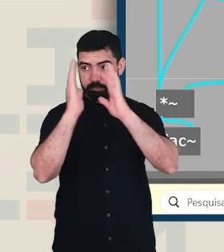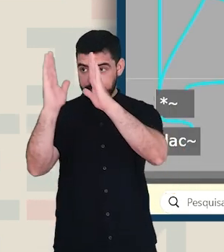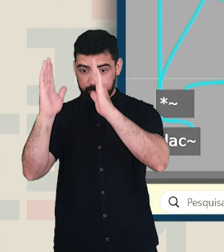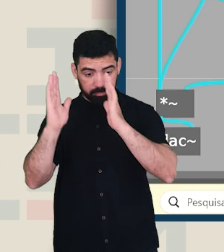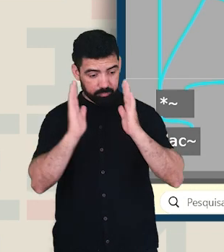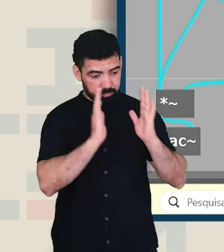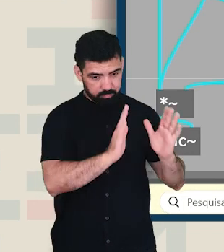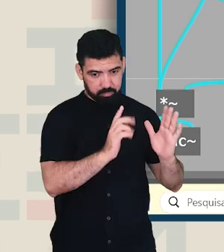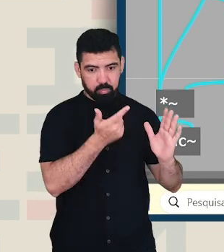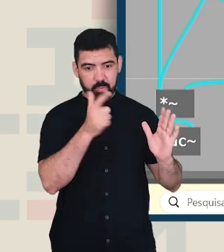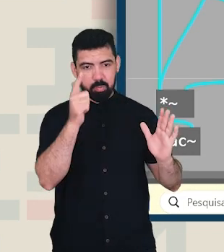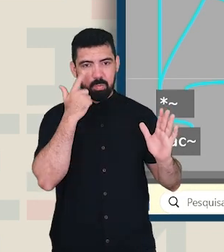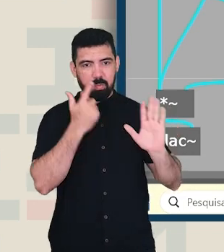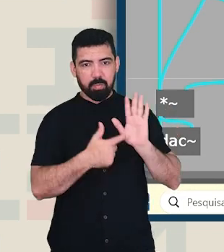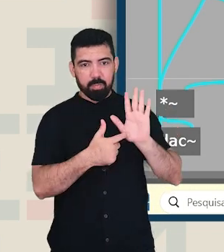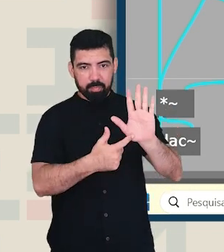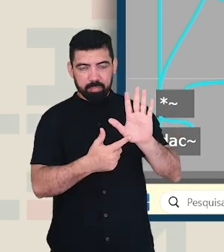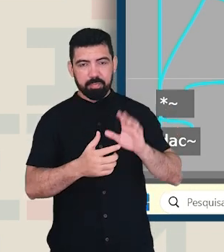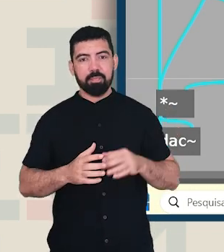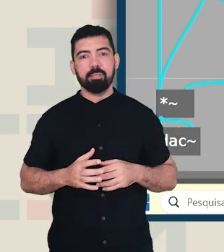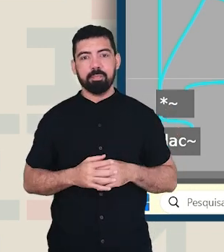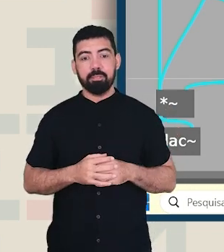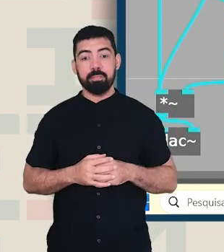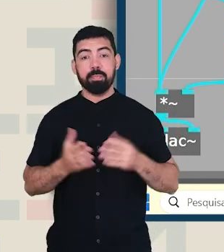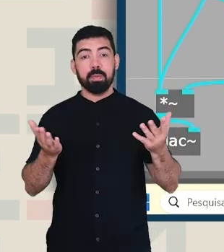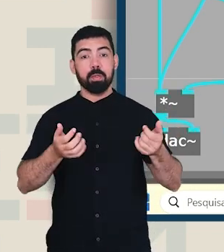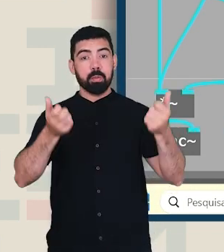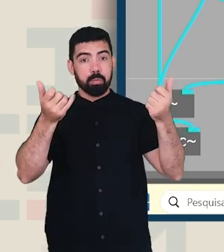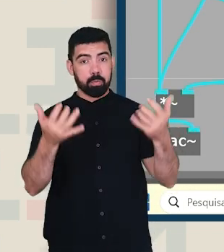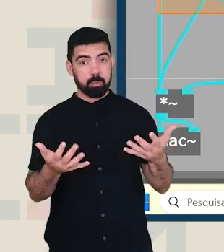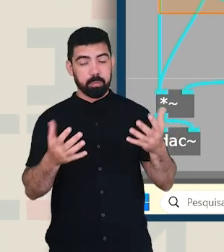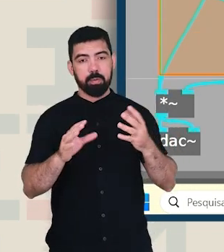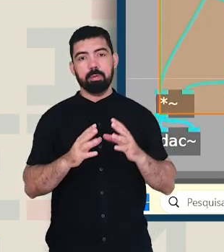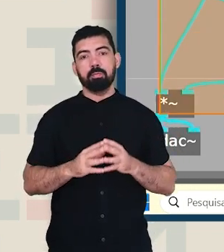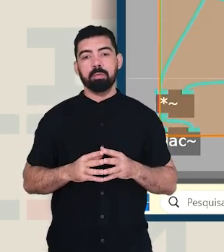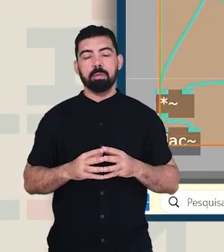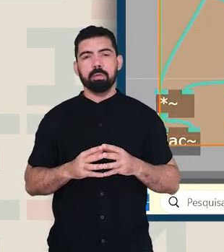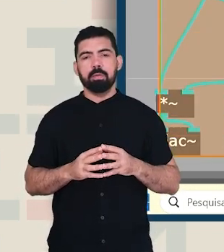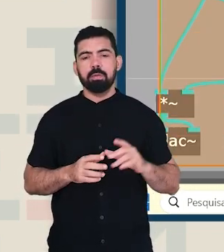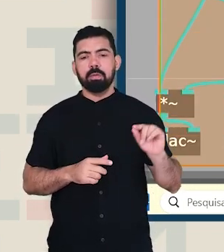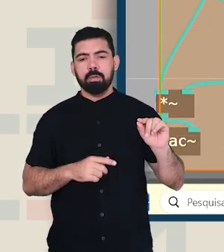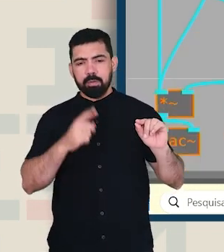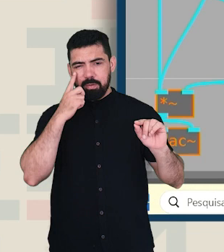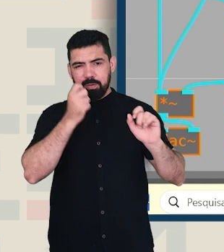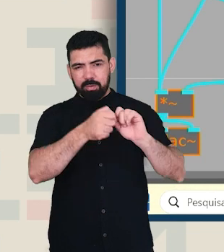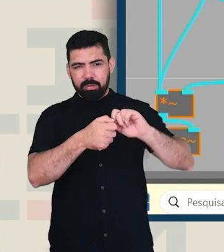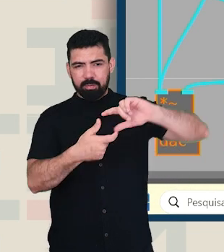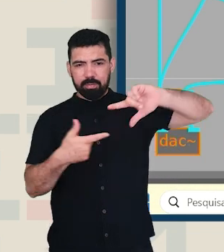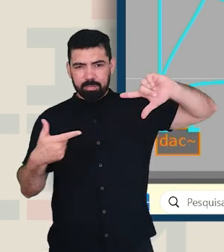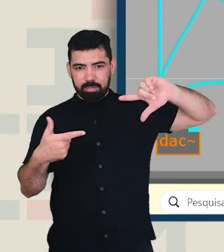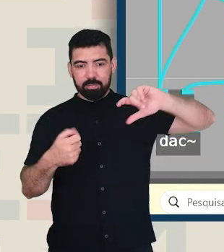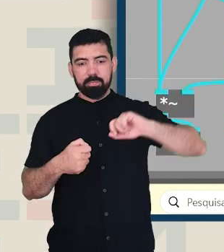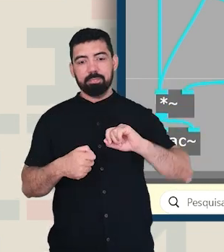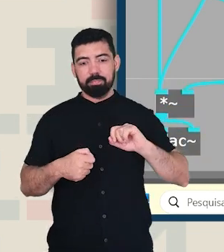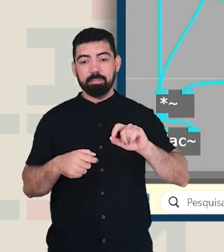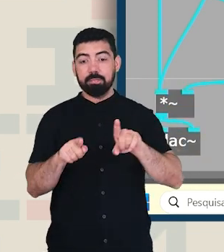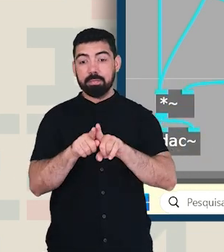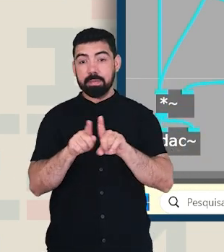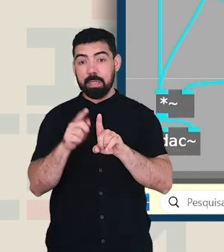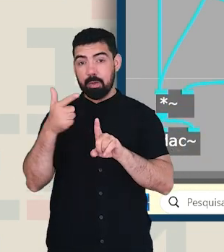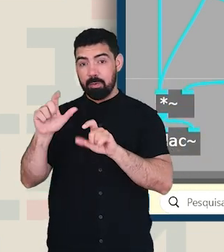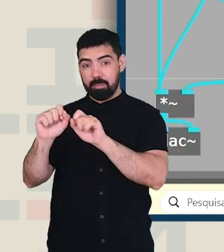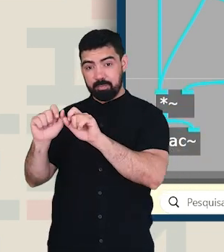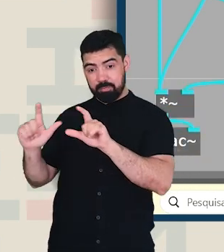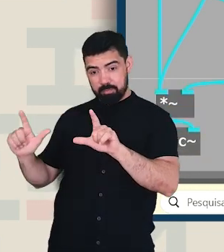Esses dois aqui que eu estou falando é este e este